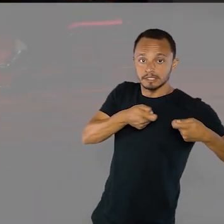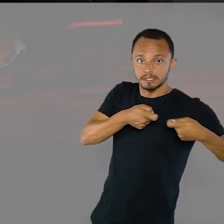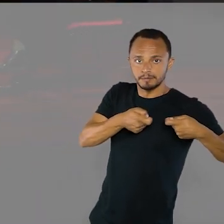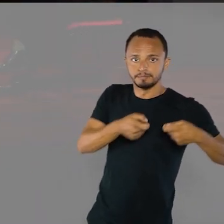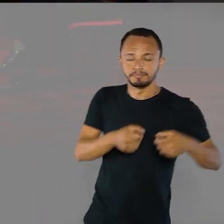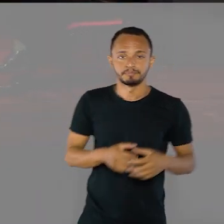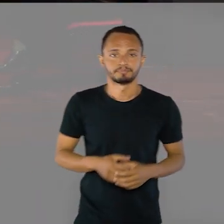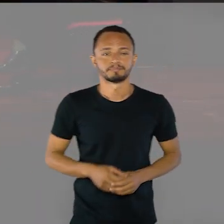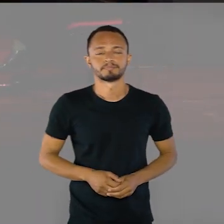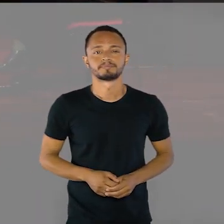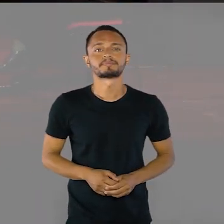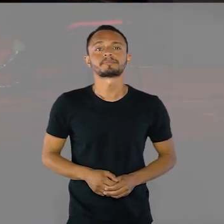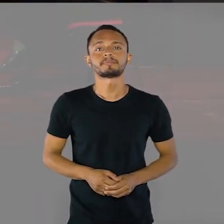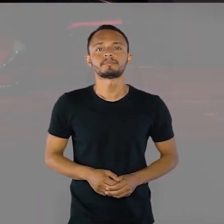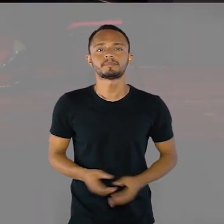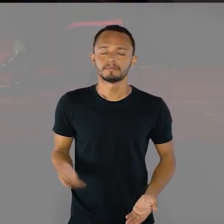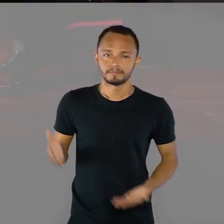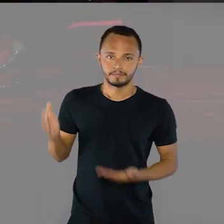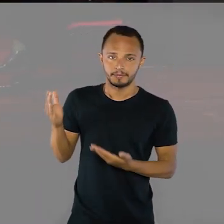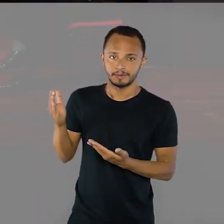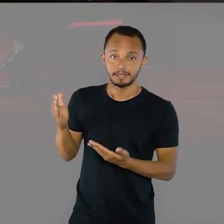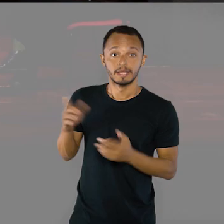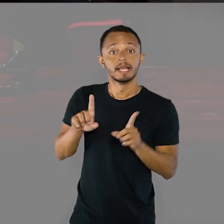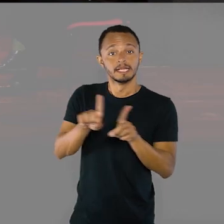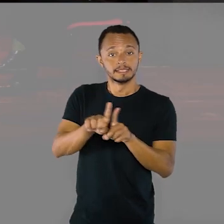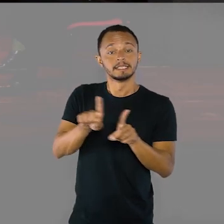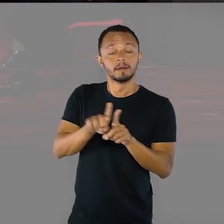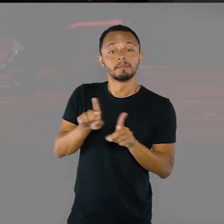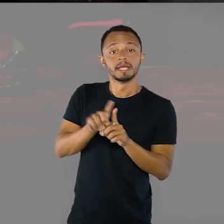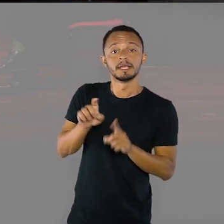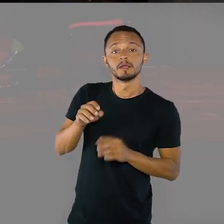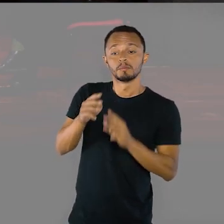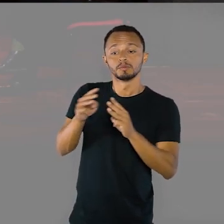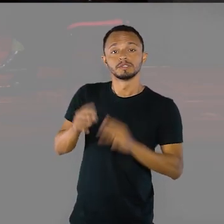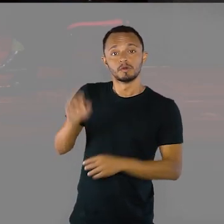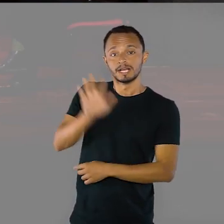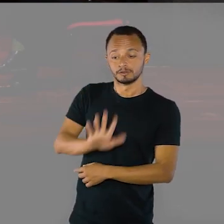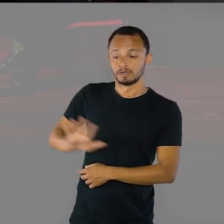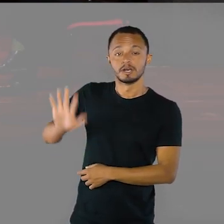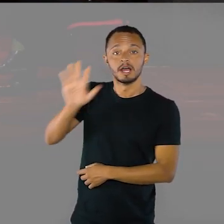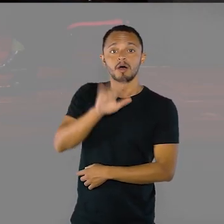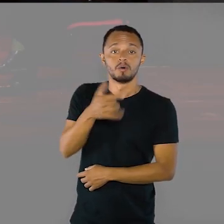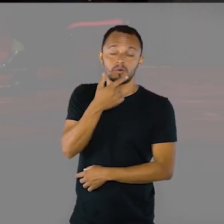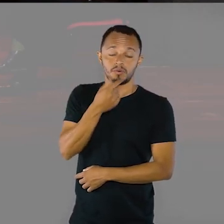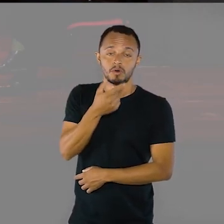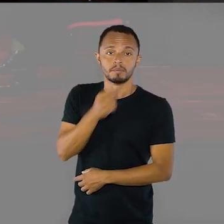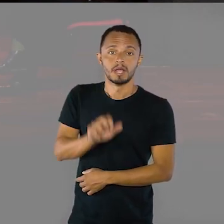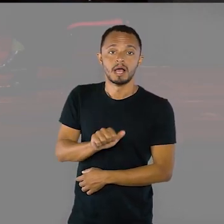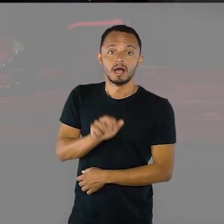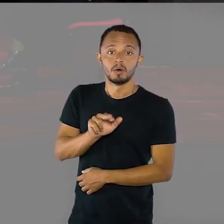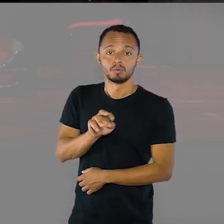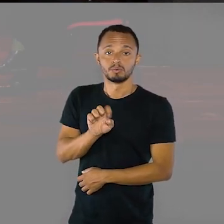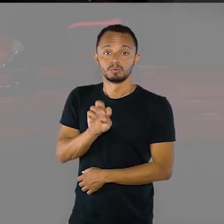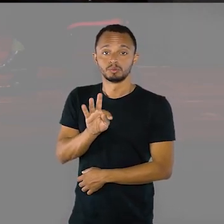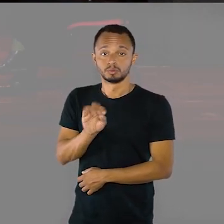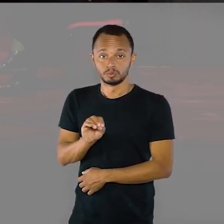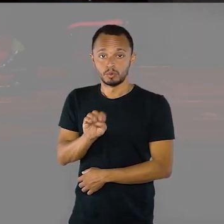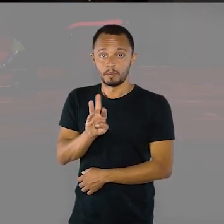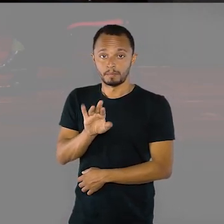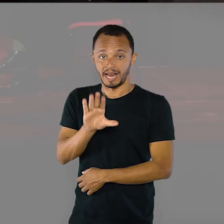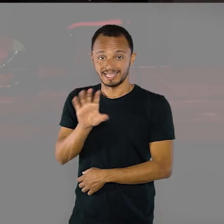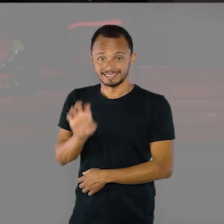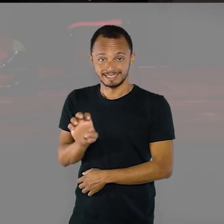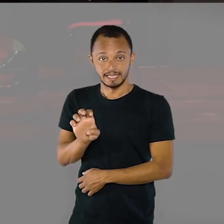Essa é outra também feita e adquirida para o Museu Histórico Nacional, de um artista chamado Augusto Brasset, né? Você vê que ele está ali, Dom Pedro